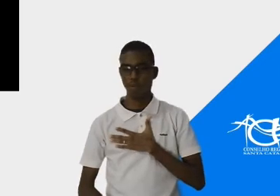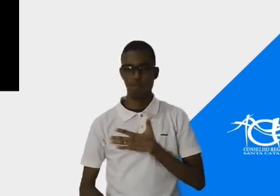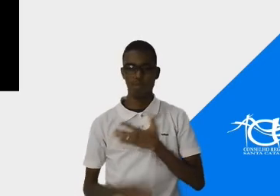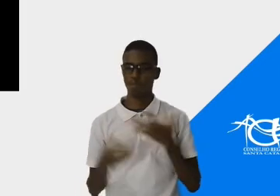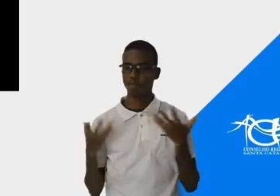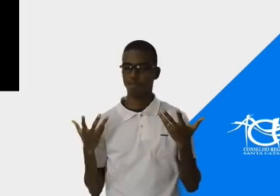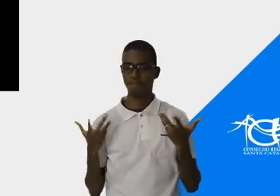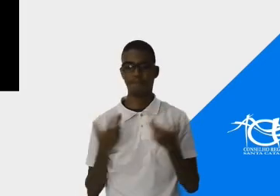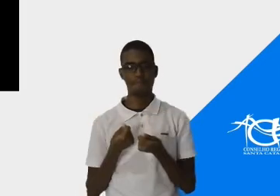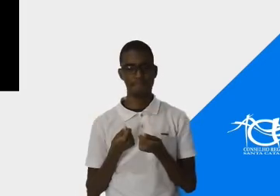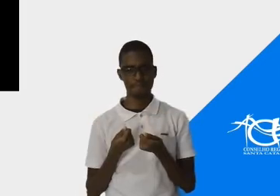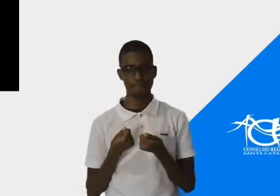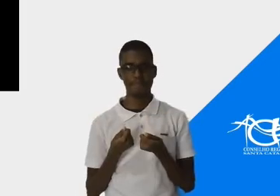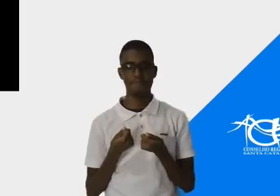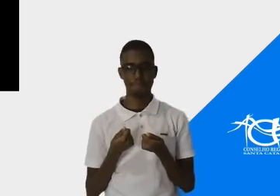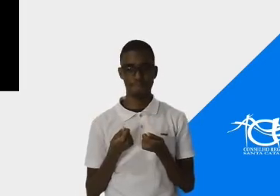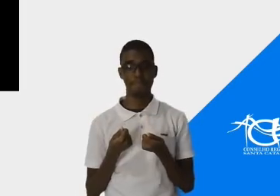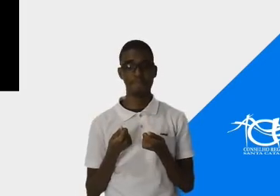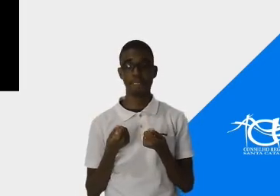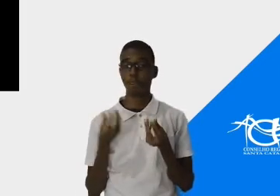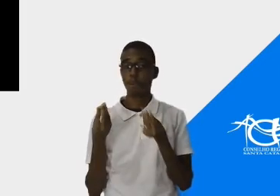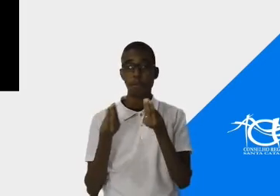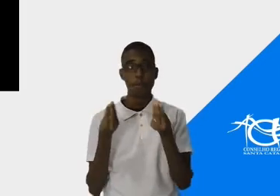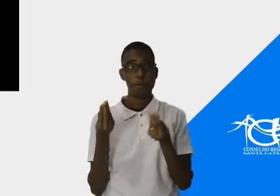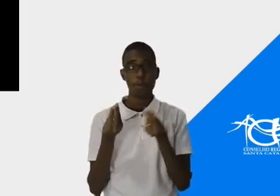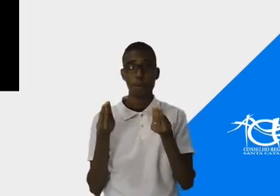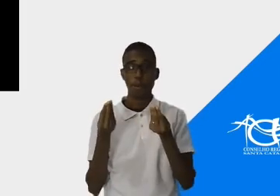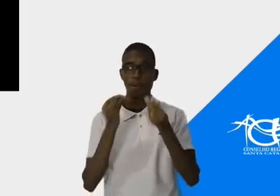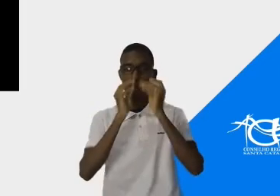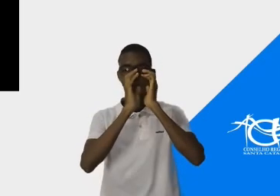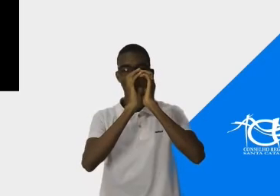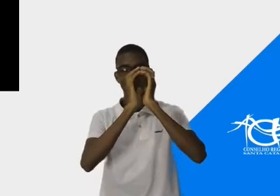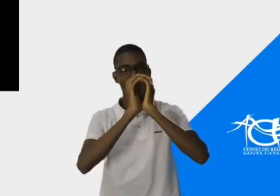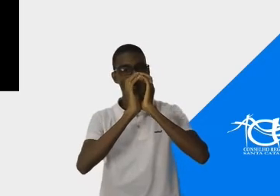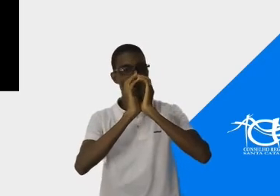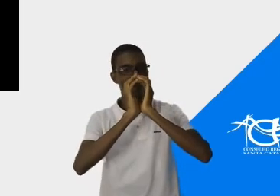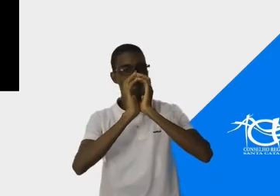E ver como o nosso cérebro é incrível, né?